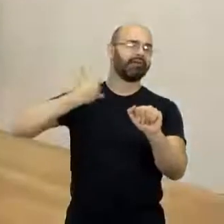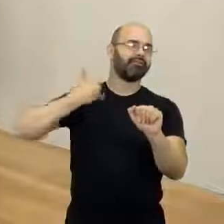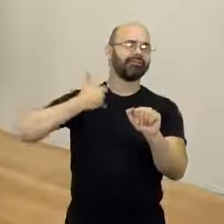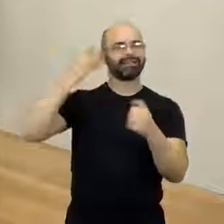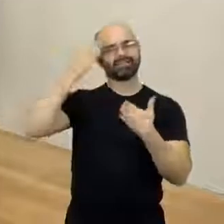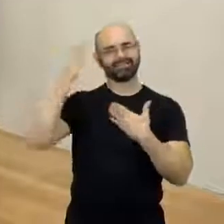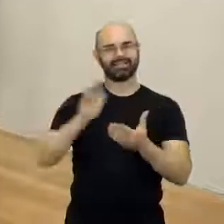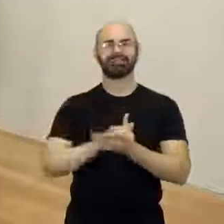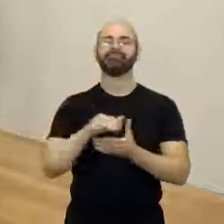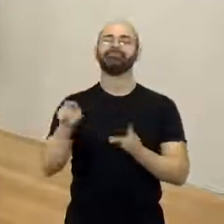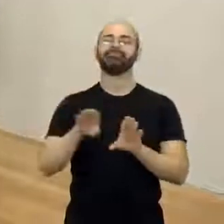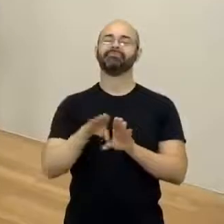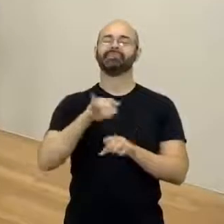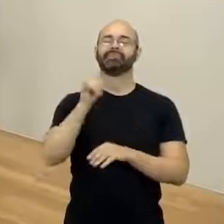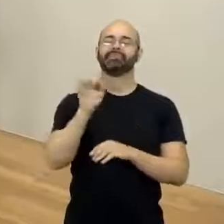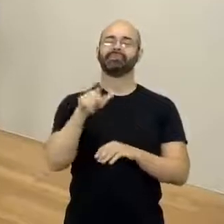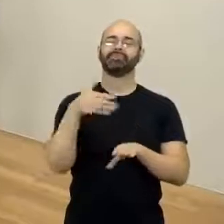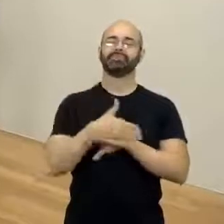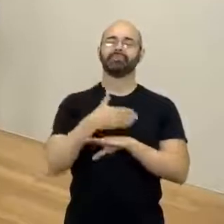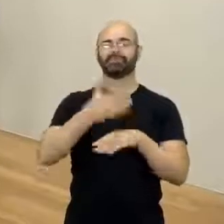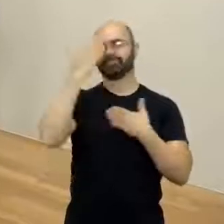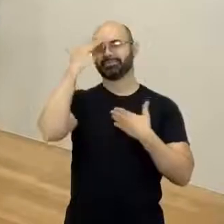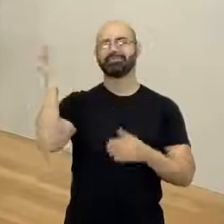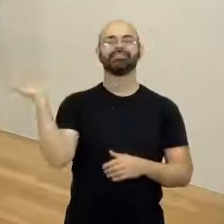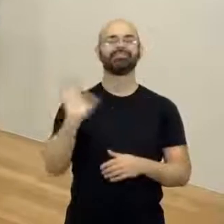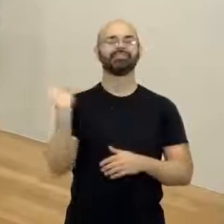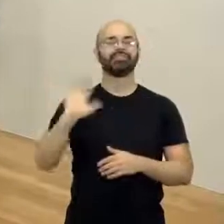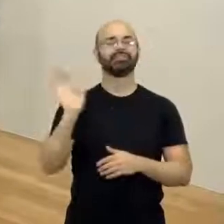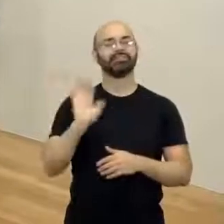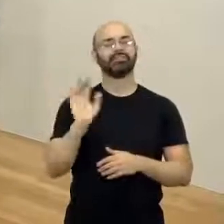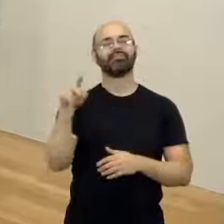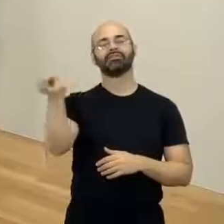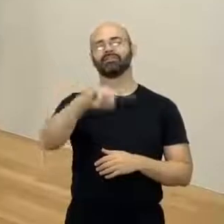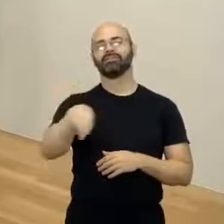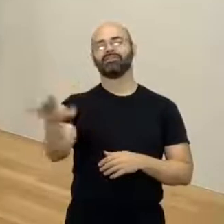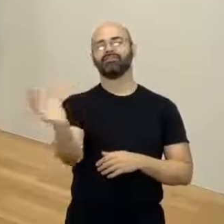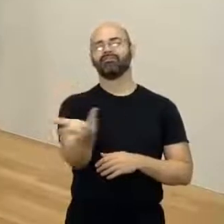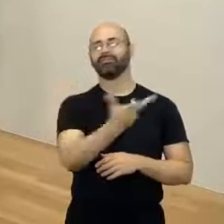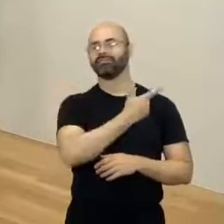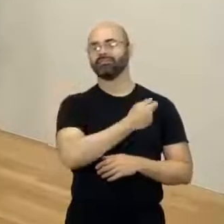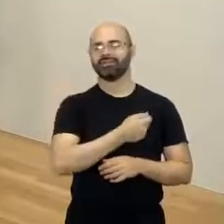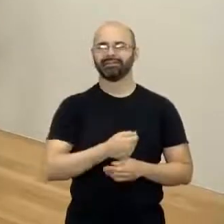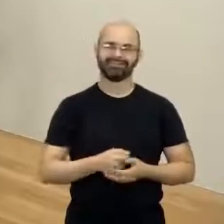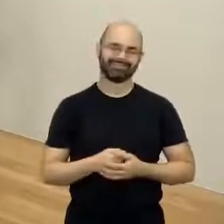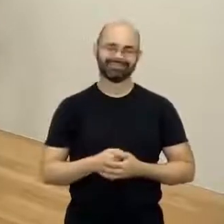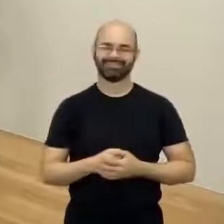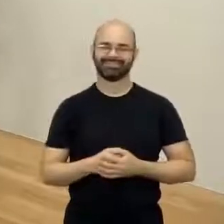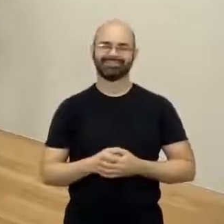professor Joelson, pela participação. Obrigado. Tchau, tchau, gente. Vocês são fenomenais.